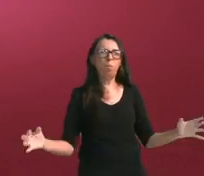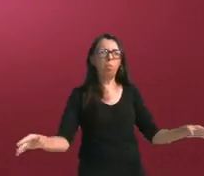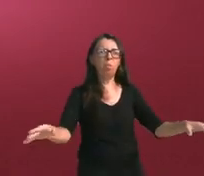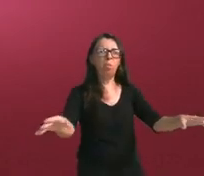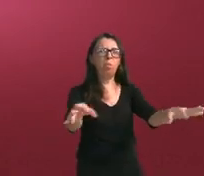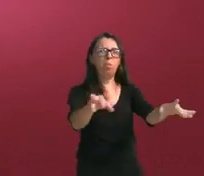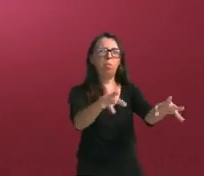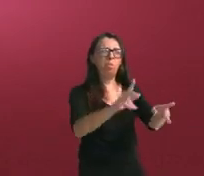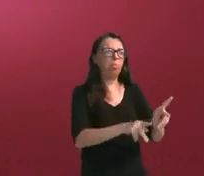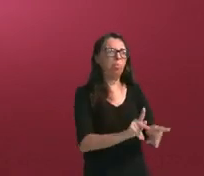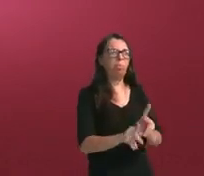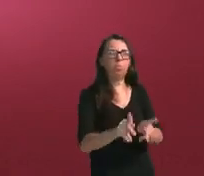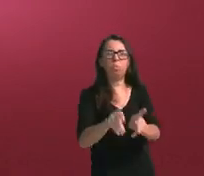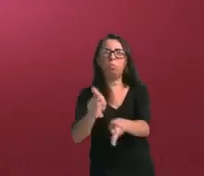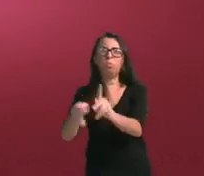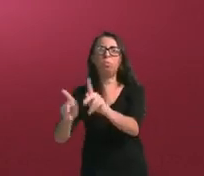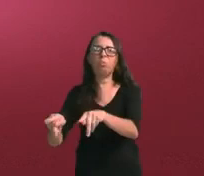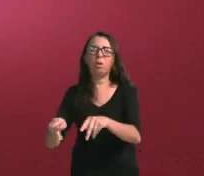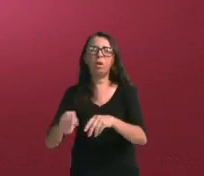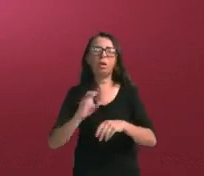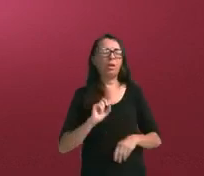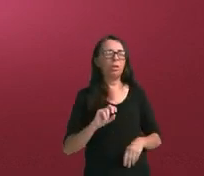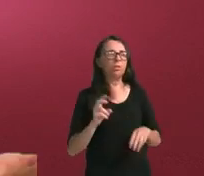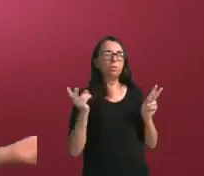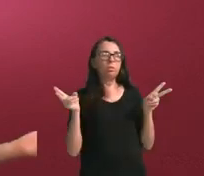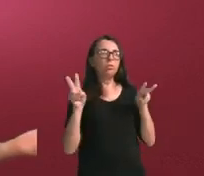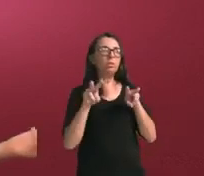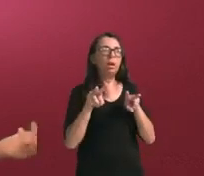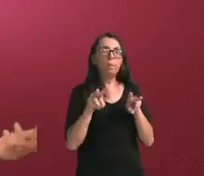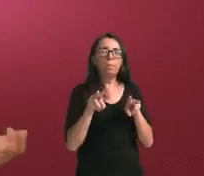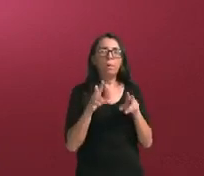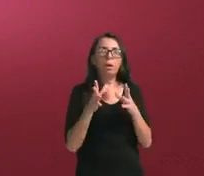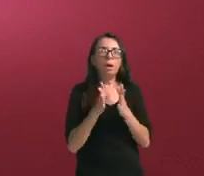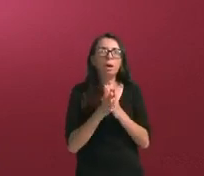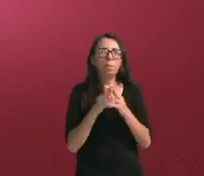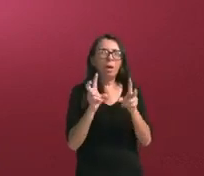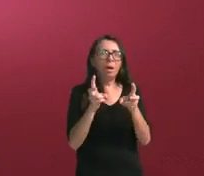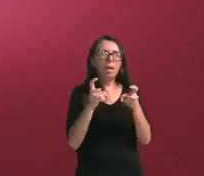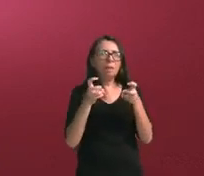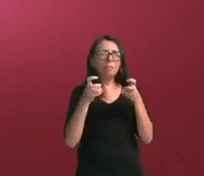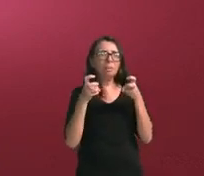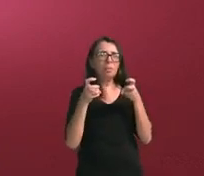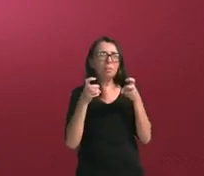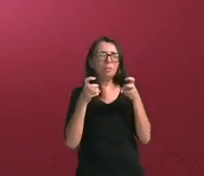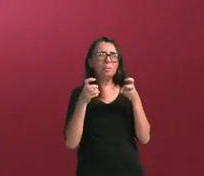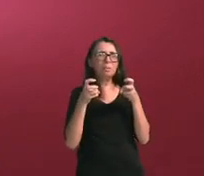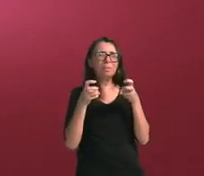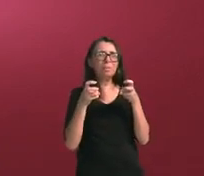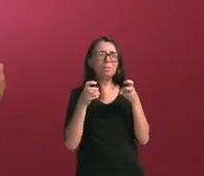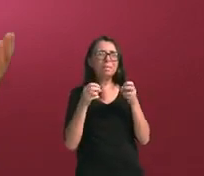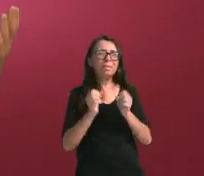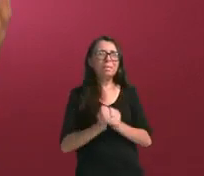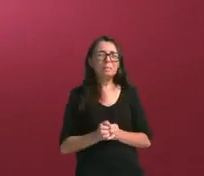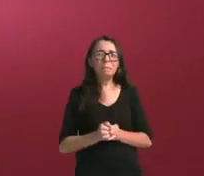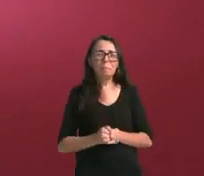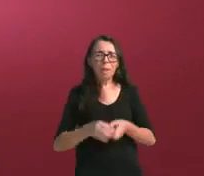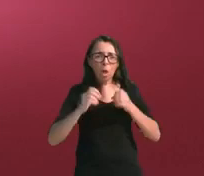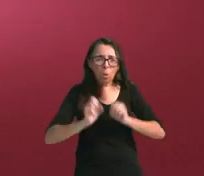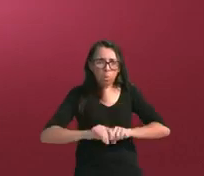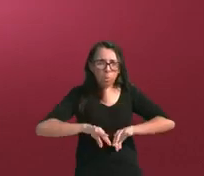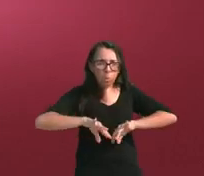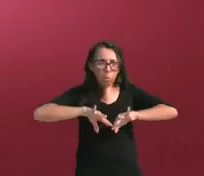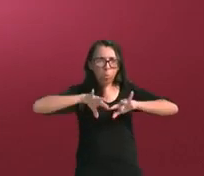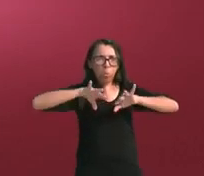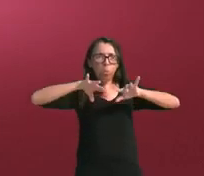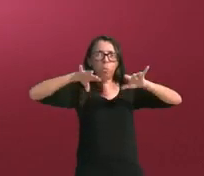lá no Egito. Ai, amados, eu vou fazer aqui um comentário, né? Quantas vezes a gente murmura das coisas,